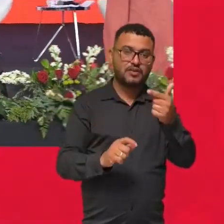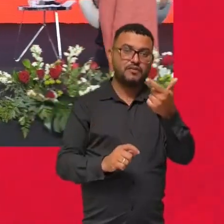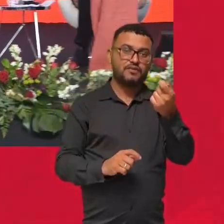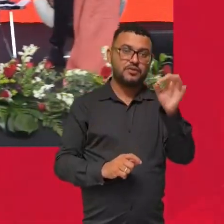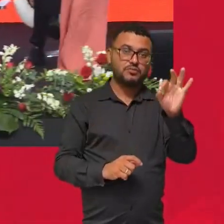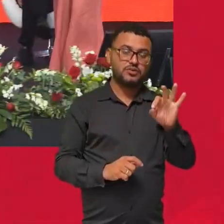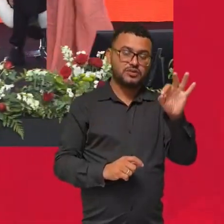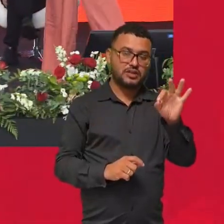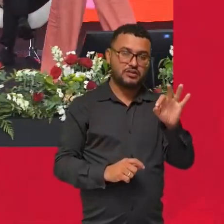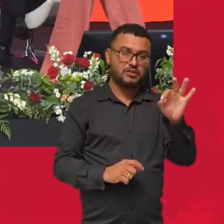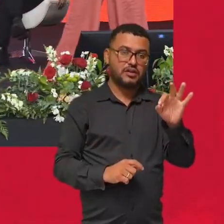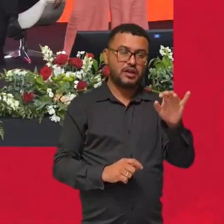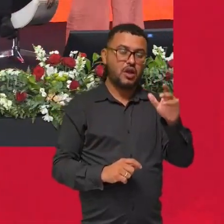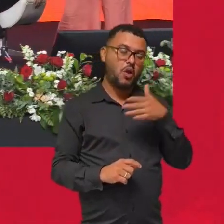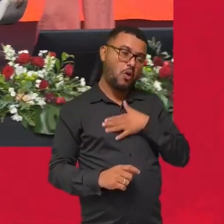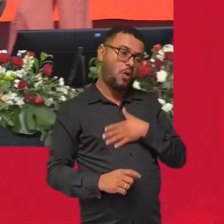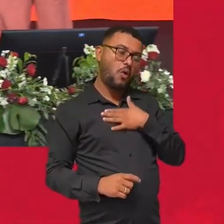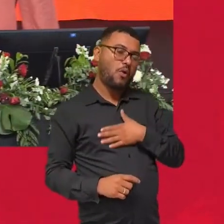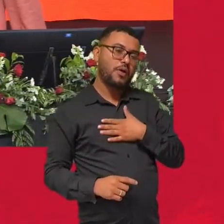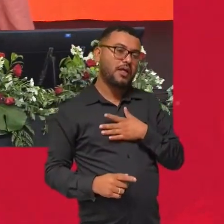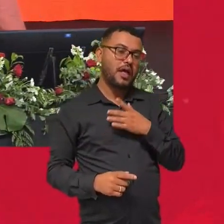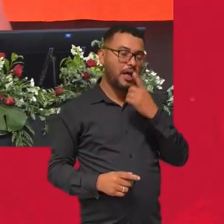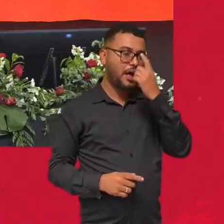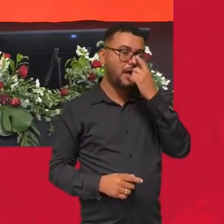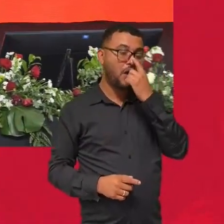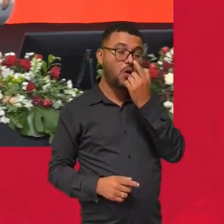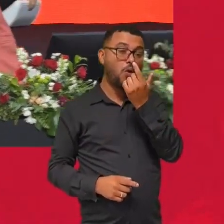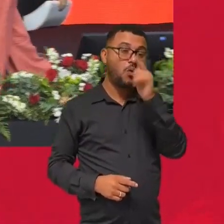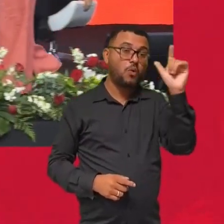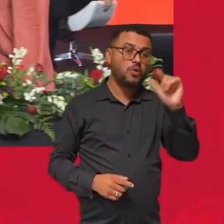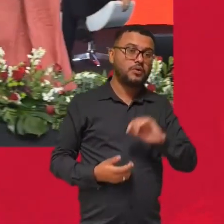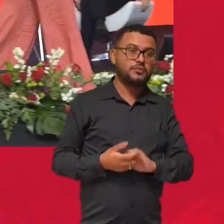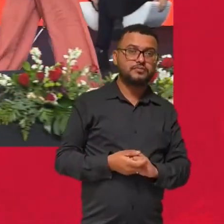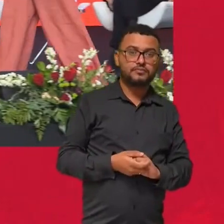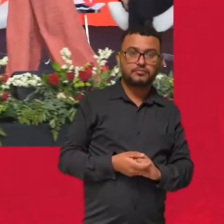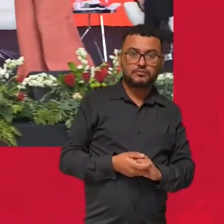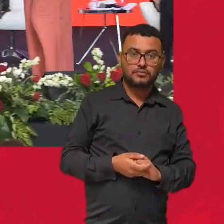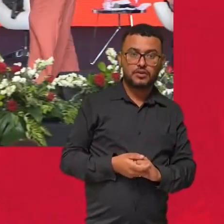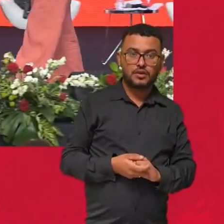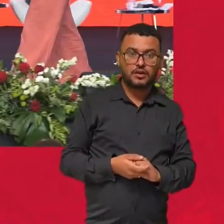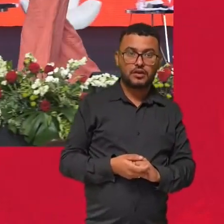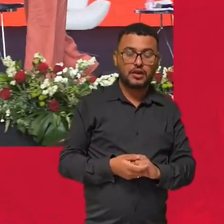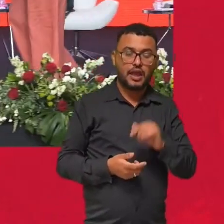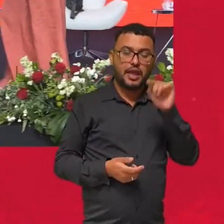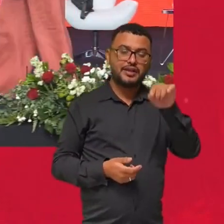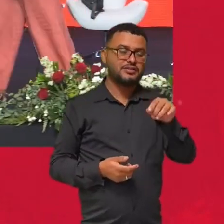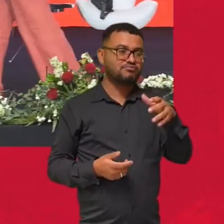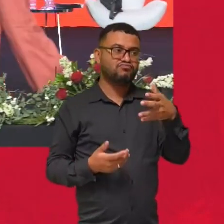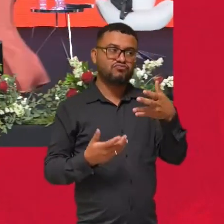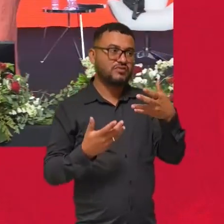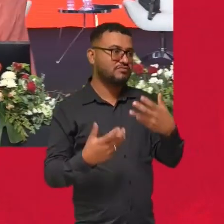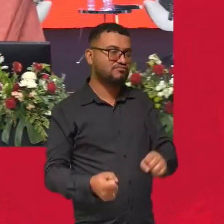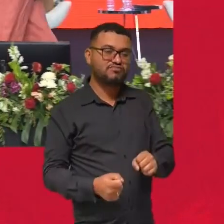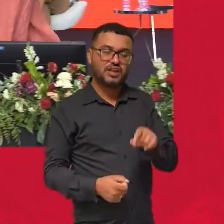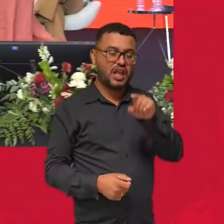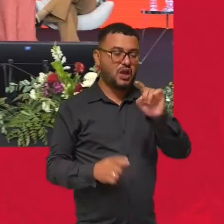você. Aí tem esse pessoal aqui. Esse você não converte. Esse vai ser sempre do contra. Tudo que você falar, ele vai ser